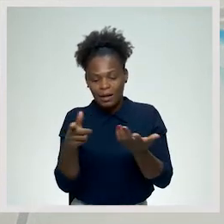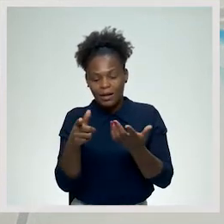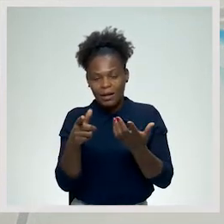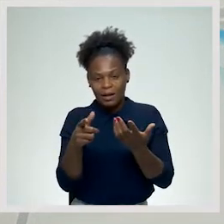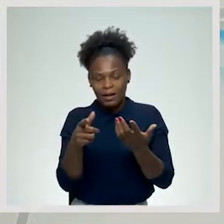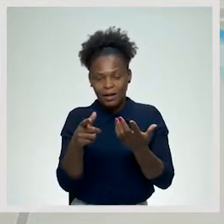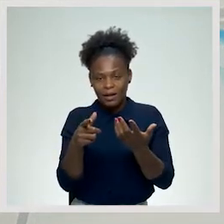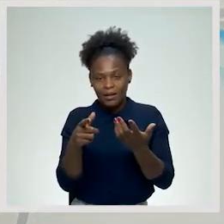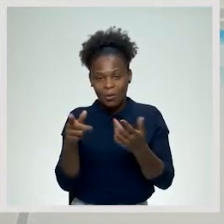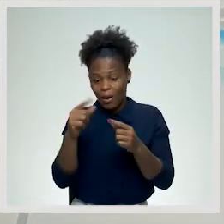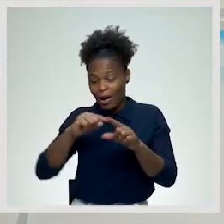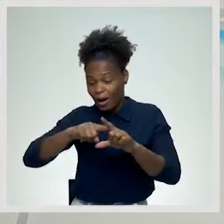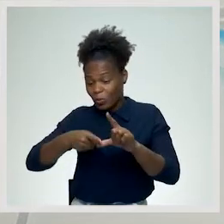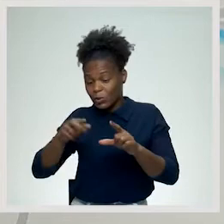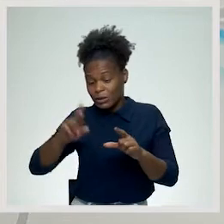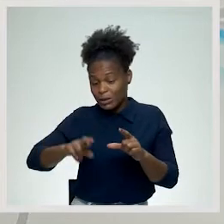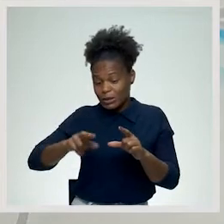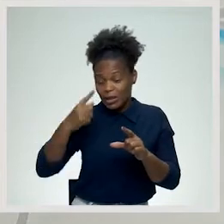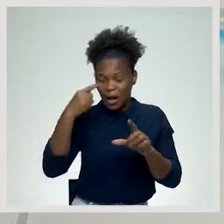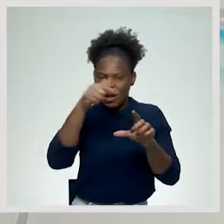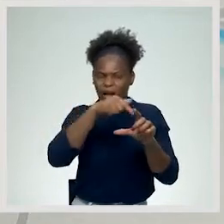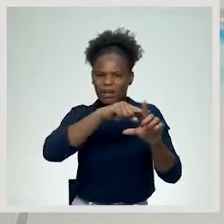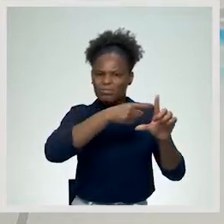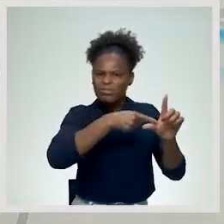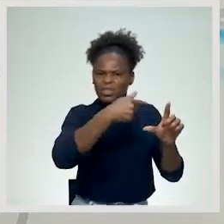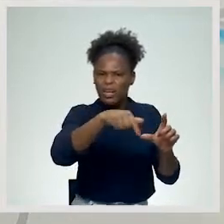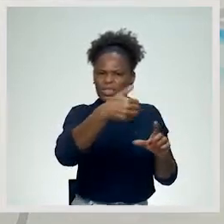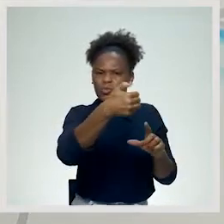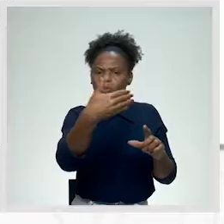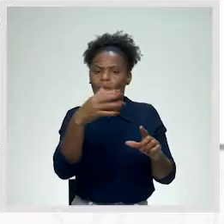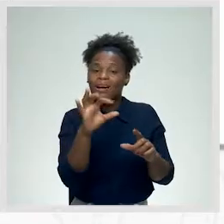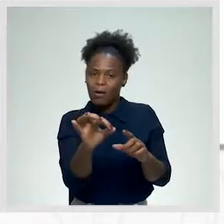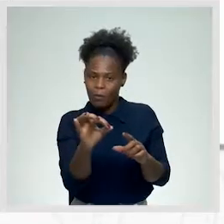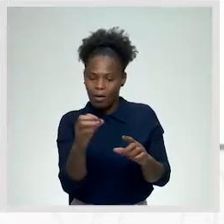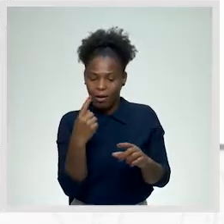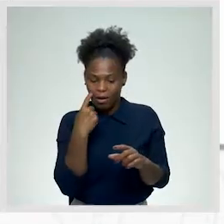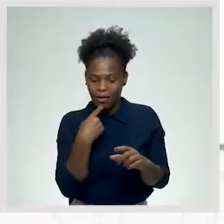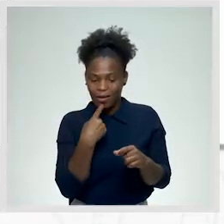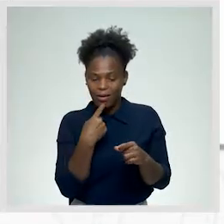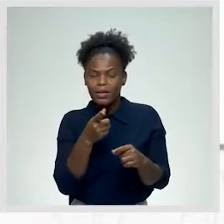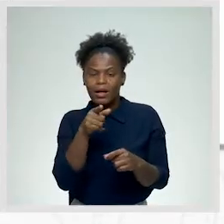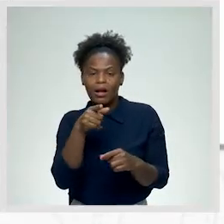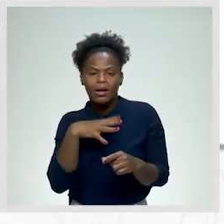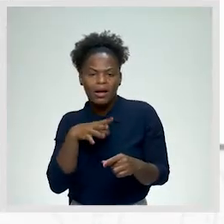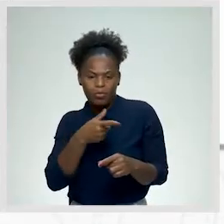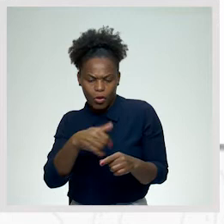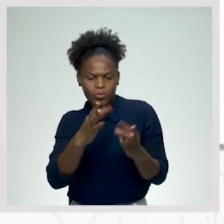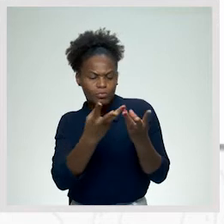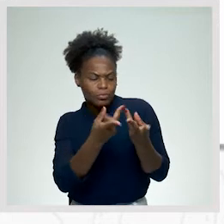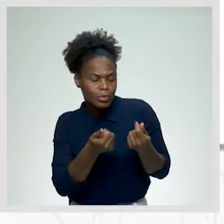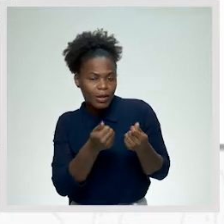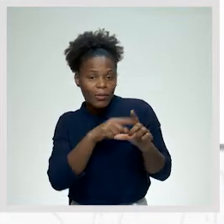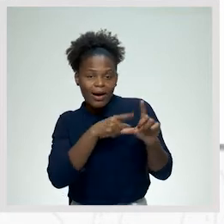deram um ângulo que tem de amplitude 51 graus. E querem que nós determinemos o